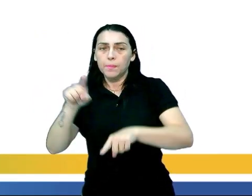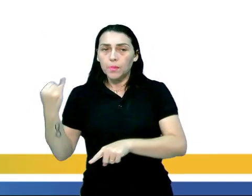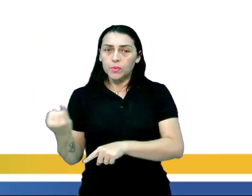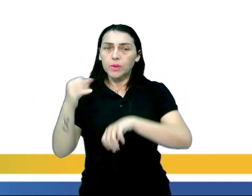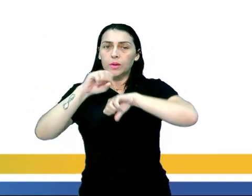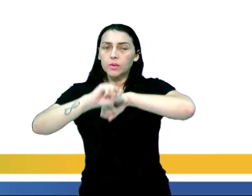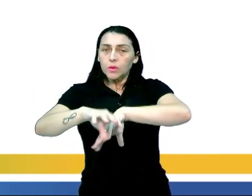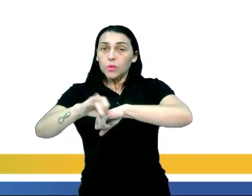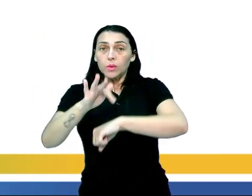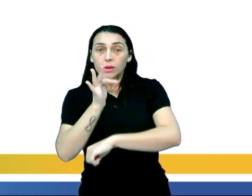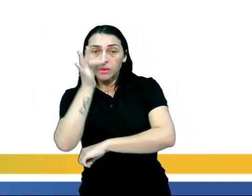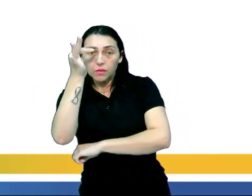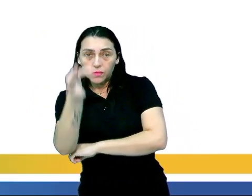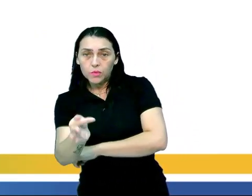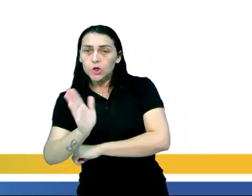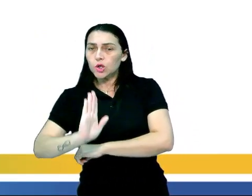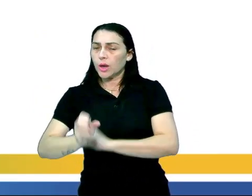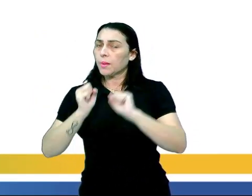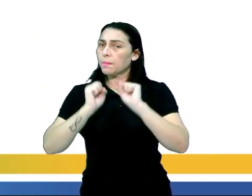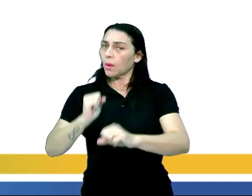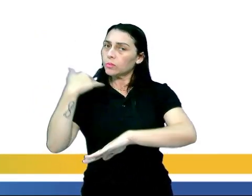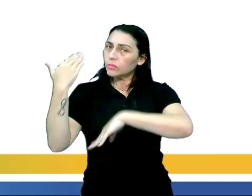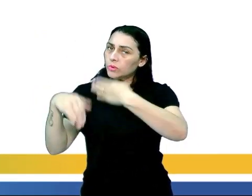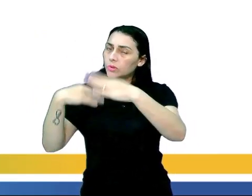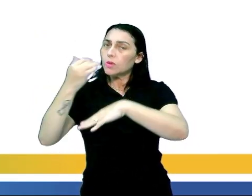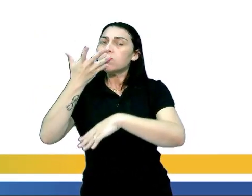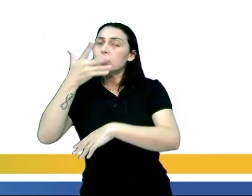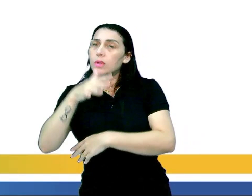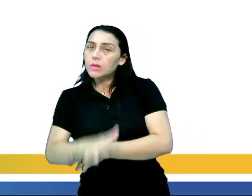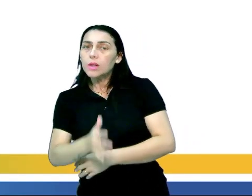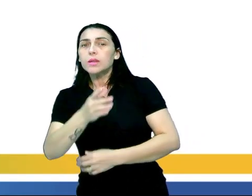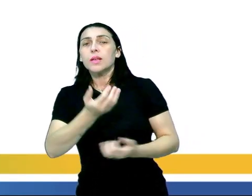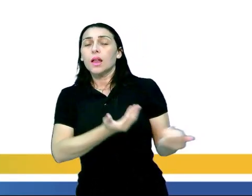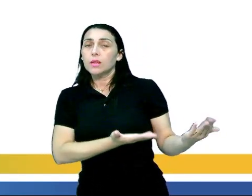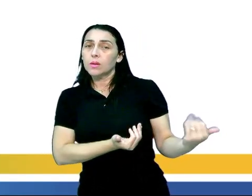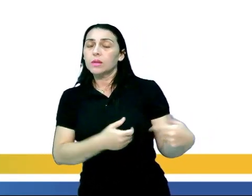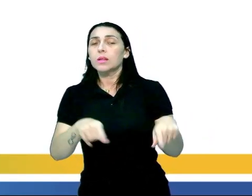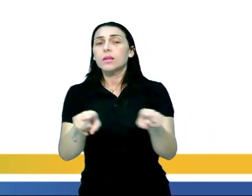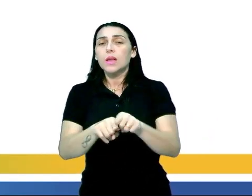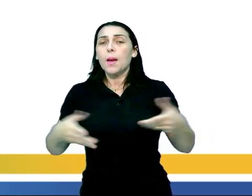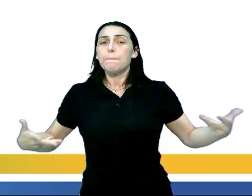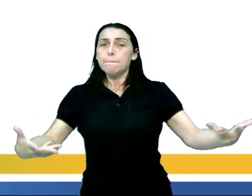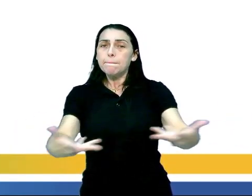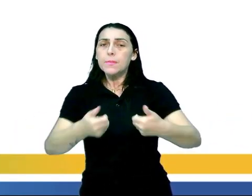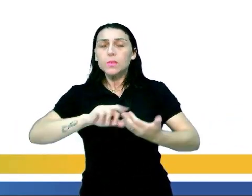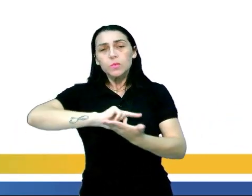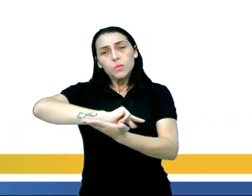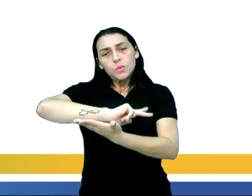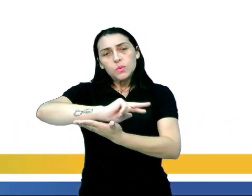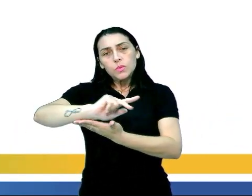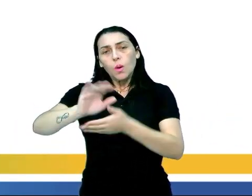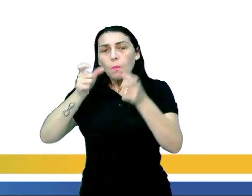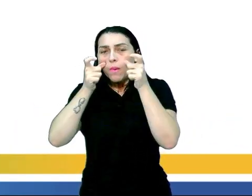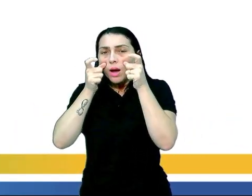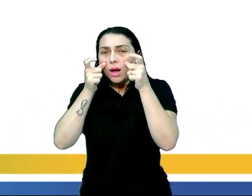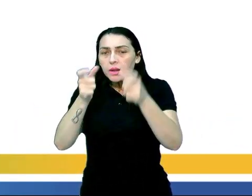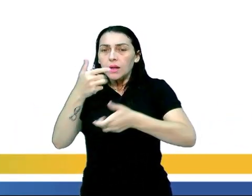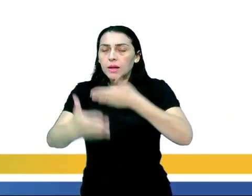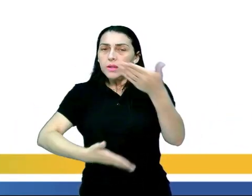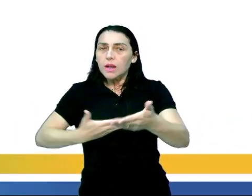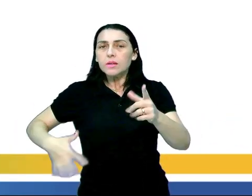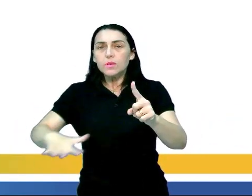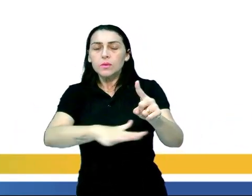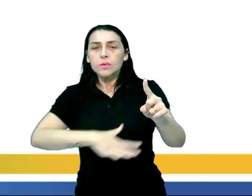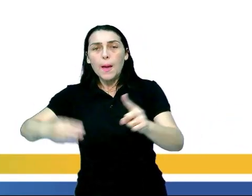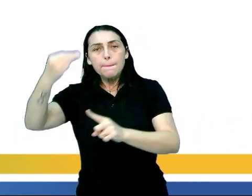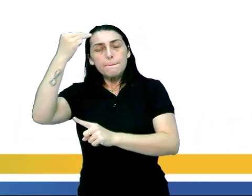na educação do futuro, já que podem desenvolver nas crianças e adolescentes habilidades variadas como atenção, interação